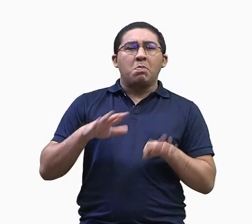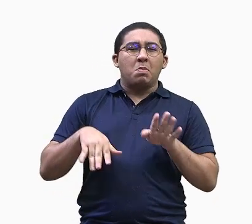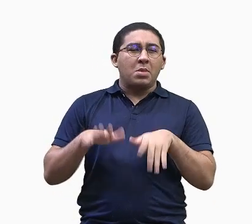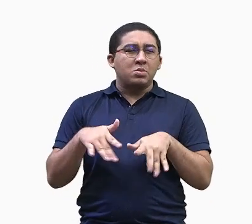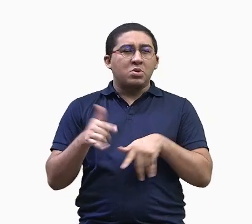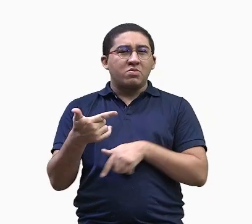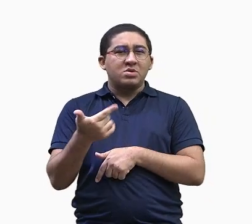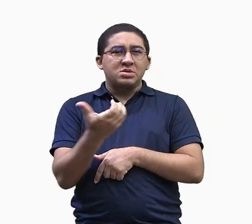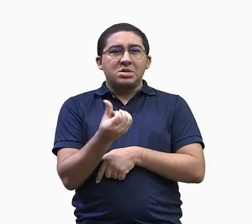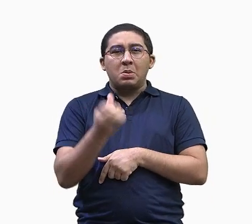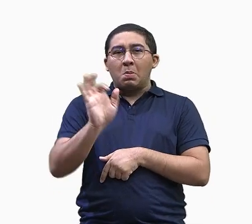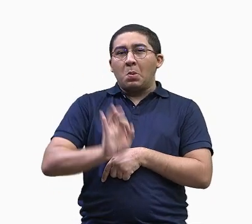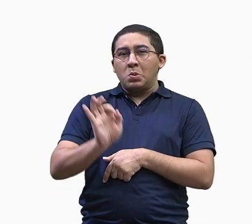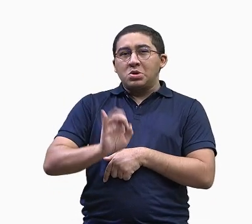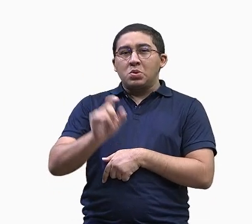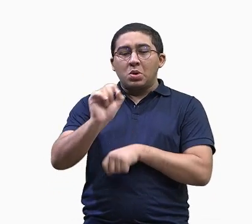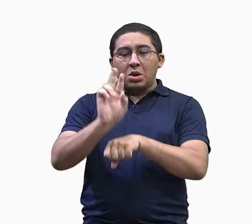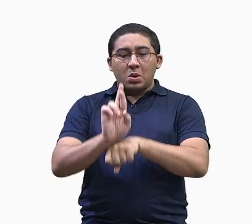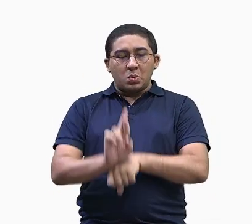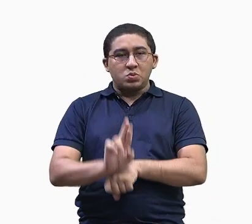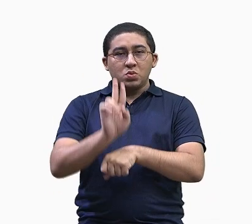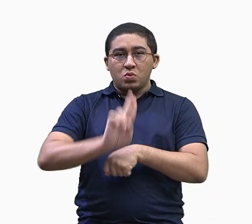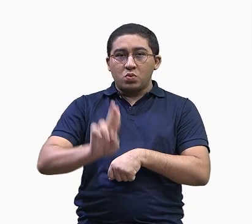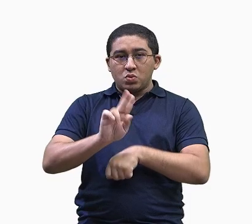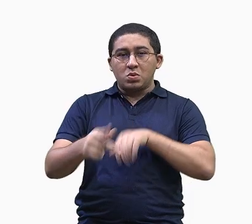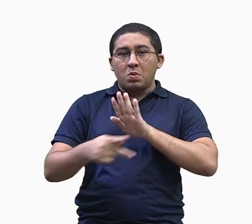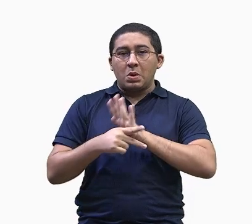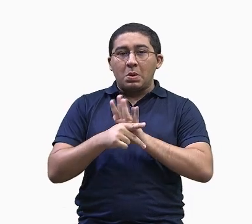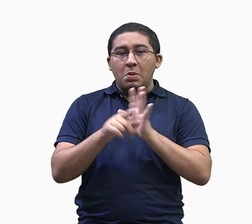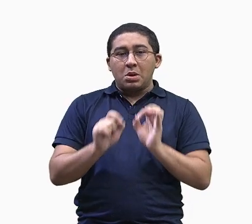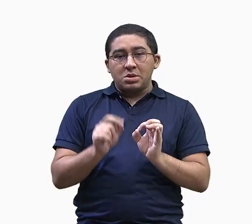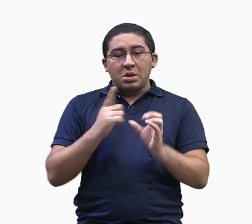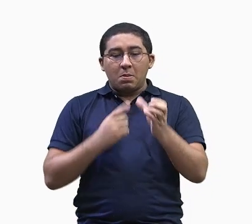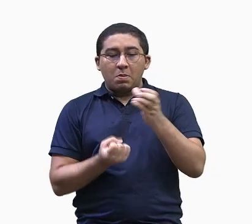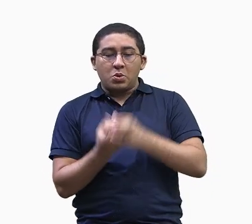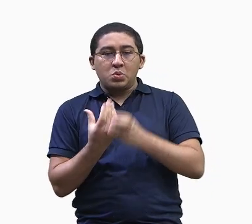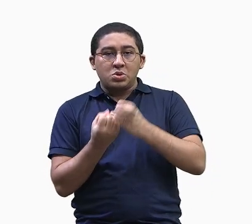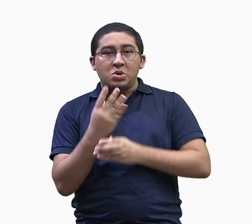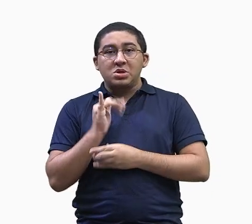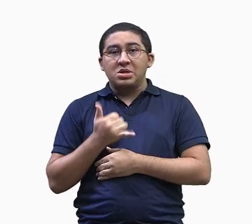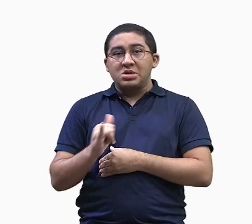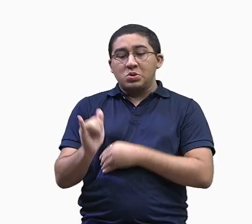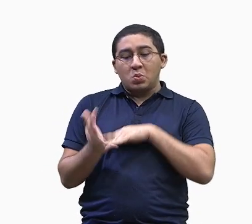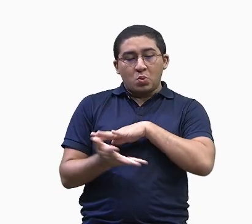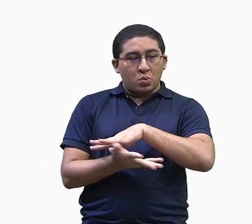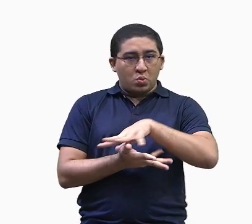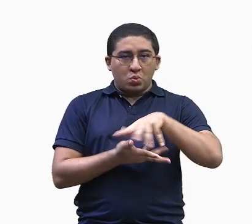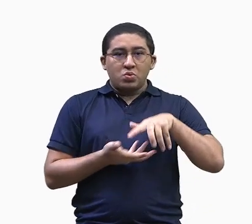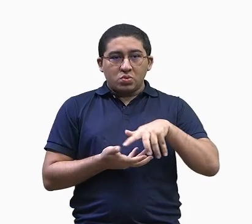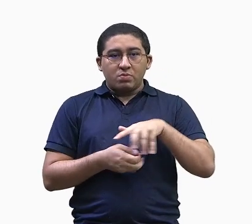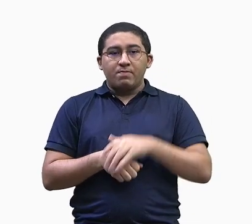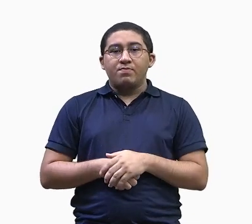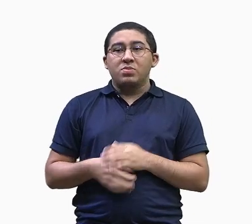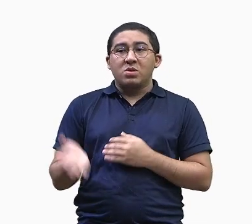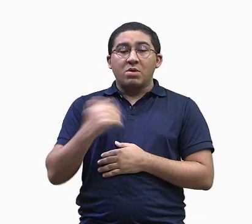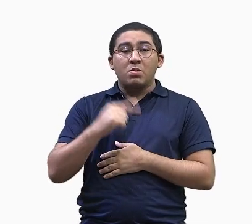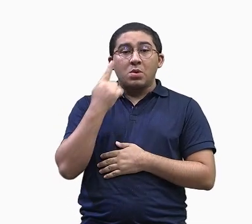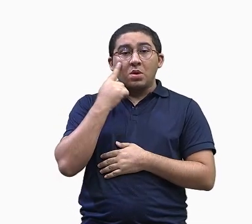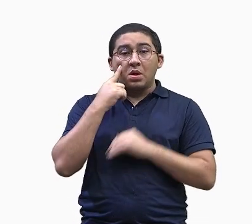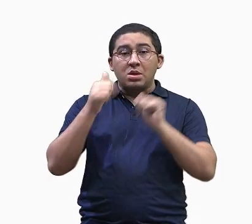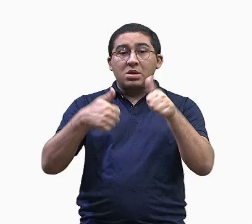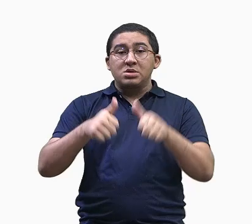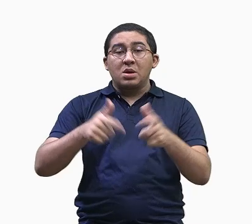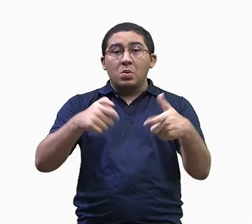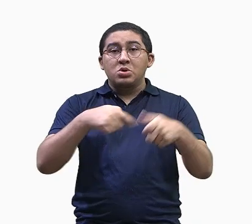aí 26% dos recursos utilizados na produção de energia mundialmente. Vamos verificar os principais